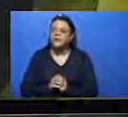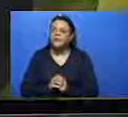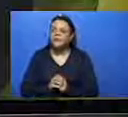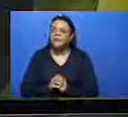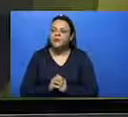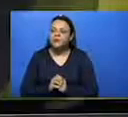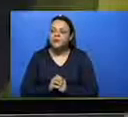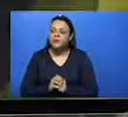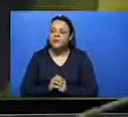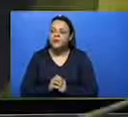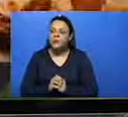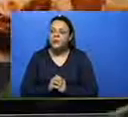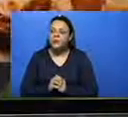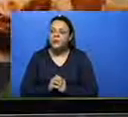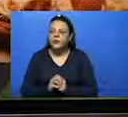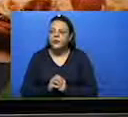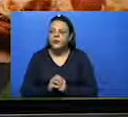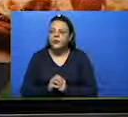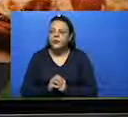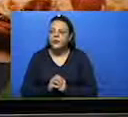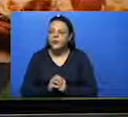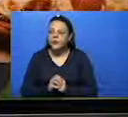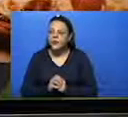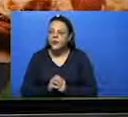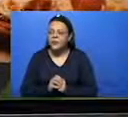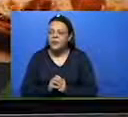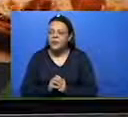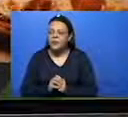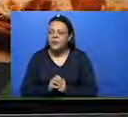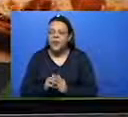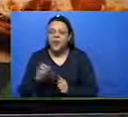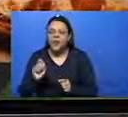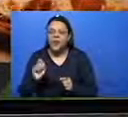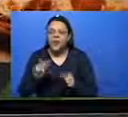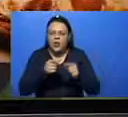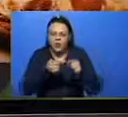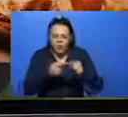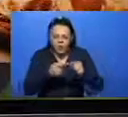Círculo, circunferência, raio. Bom, o centro